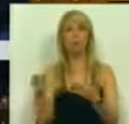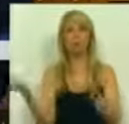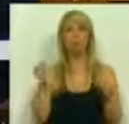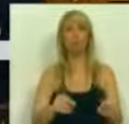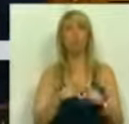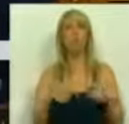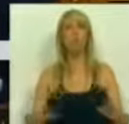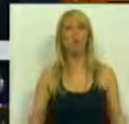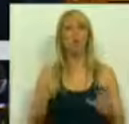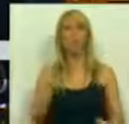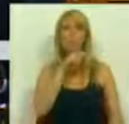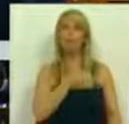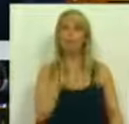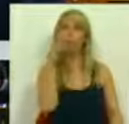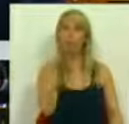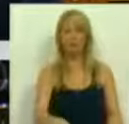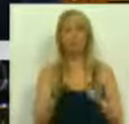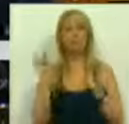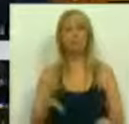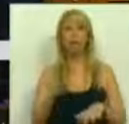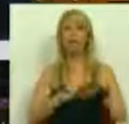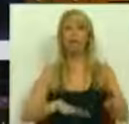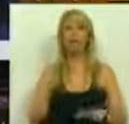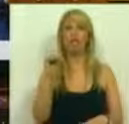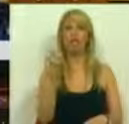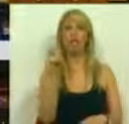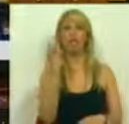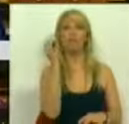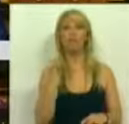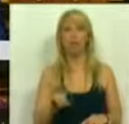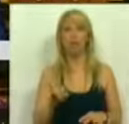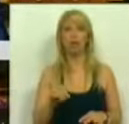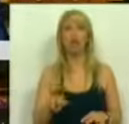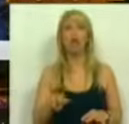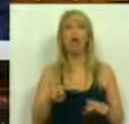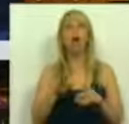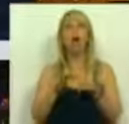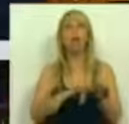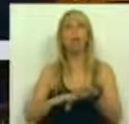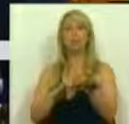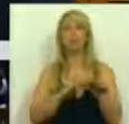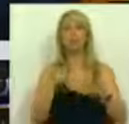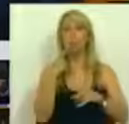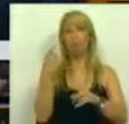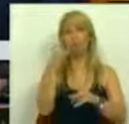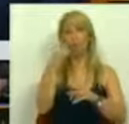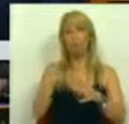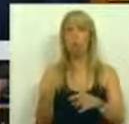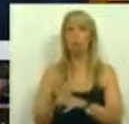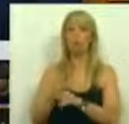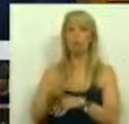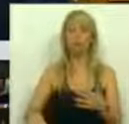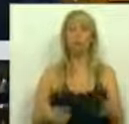hoje, mas permitam-me que afirme, tal como fez aliás a CEFIN, uma associação de consumidores. A proposta e as soluções